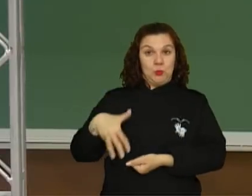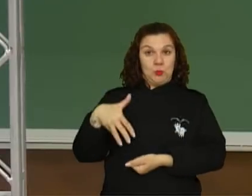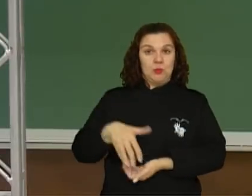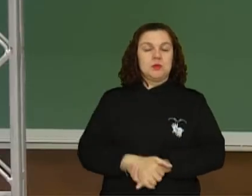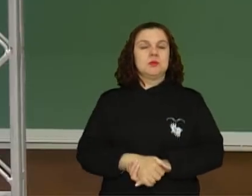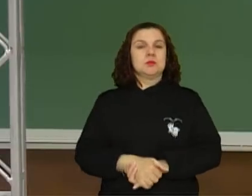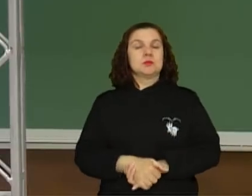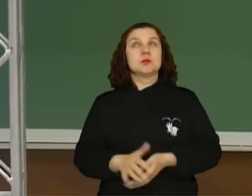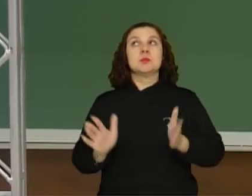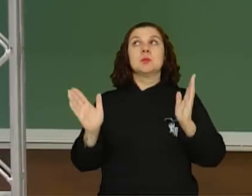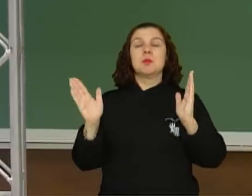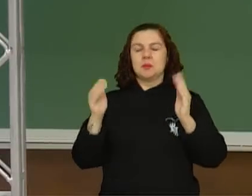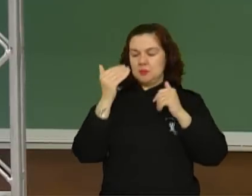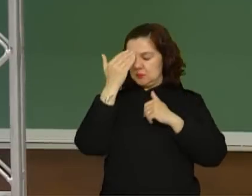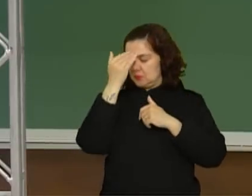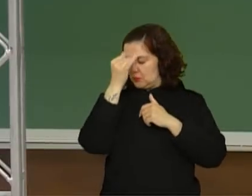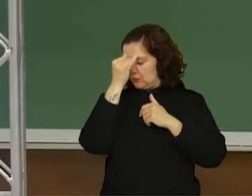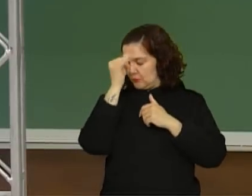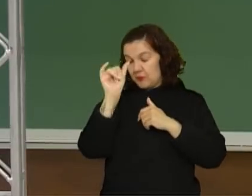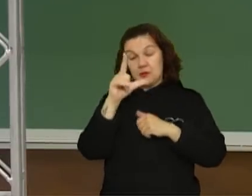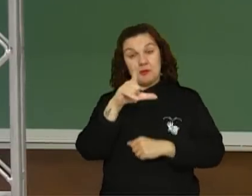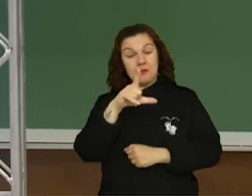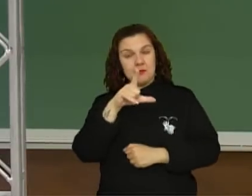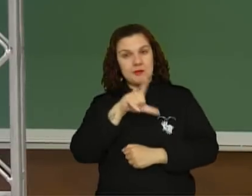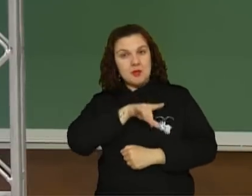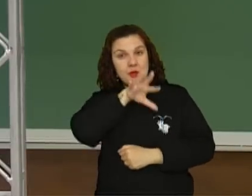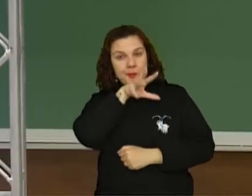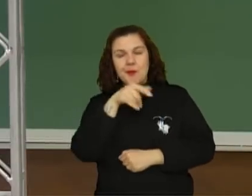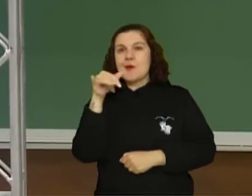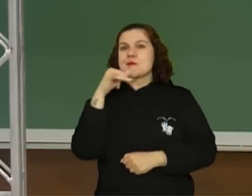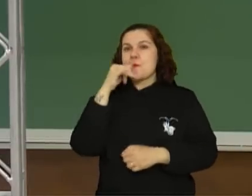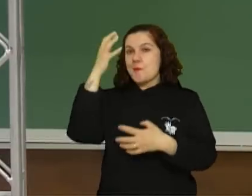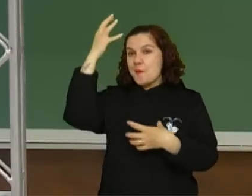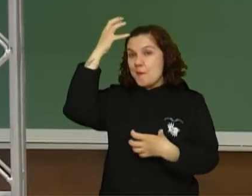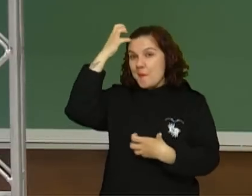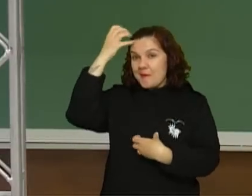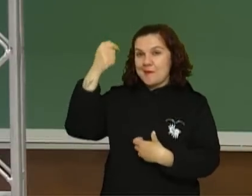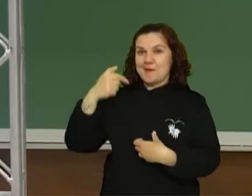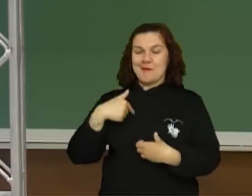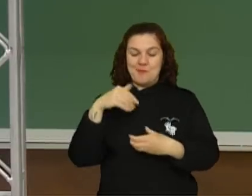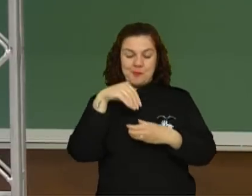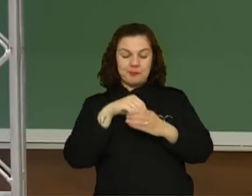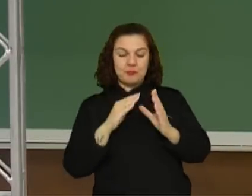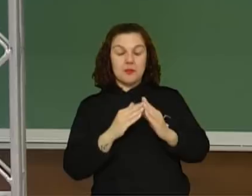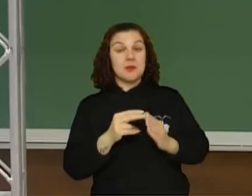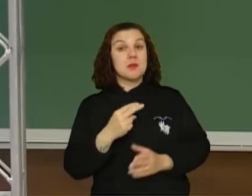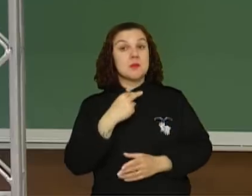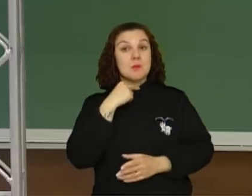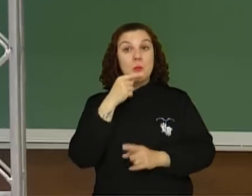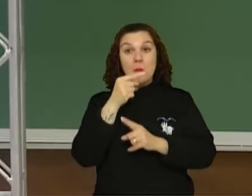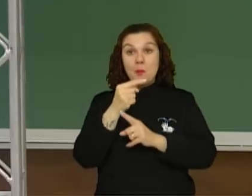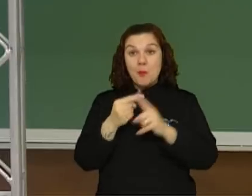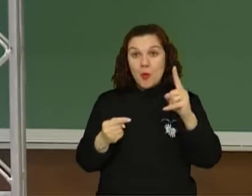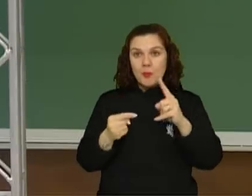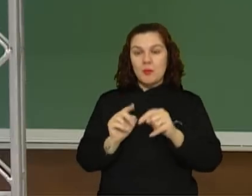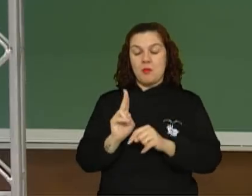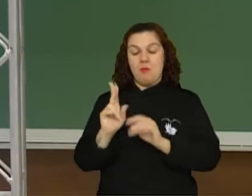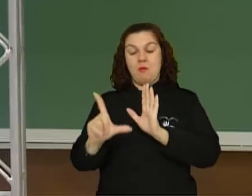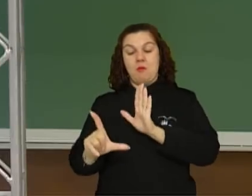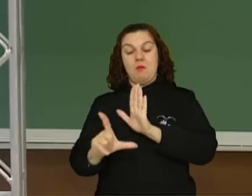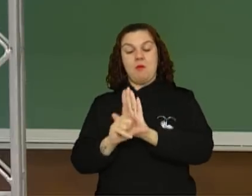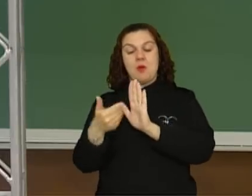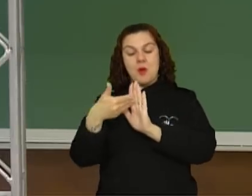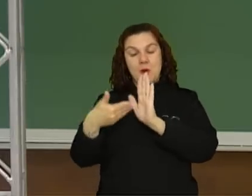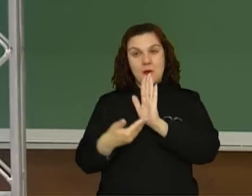Então, Deus me livre ter um animalzinho lá, um macaquinho na minha casa, não posso, a não ser que eu tenha pedido